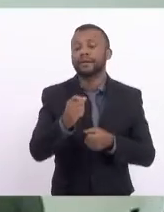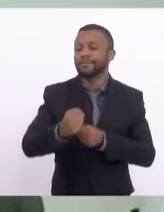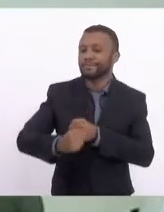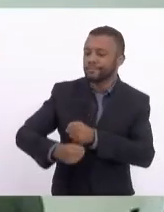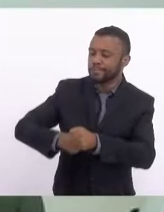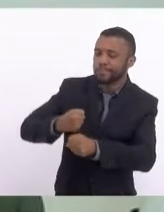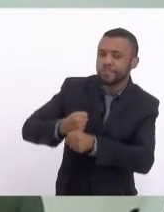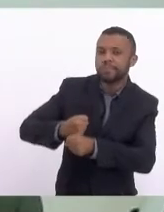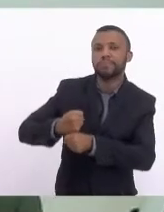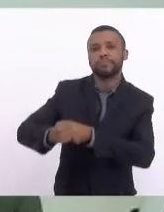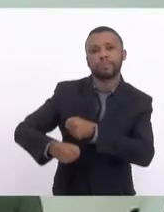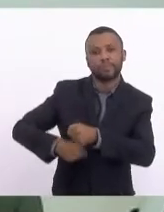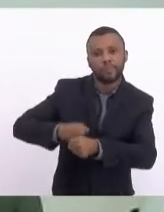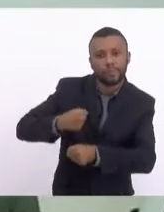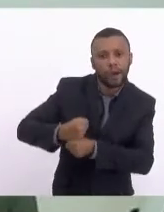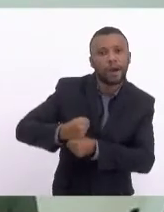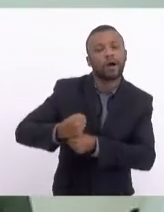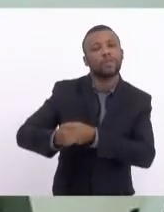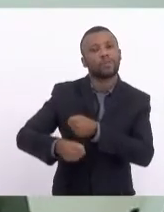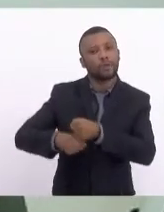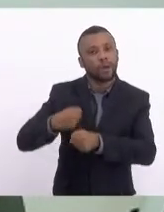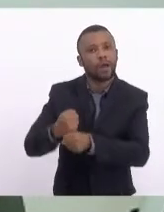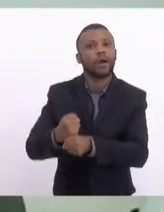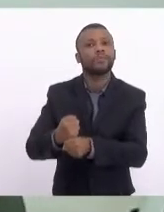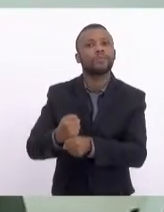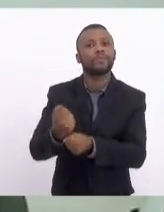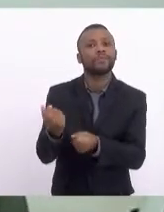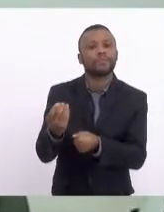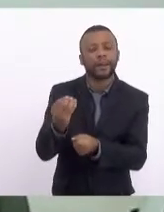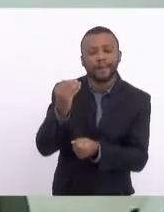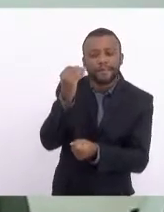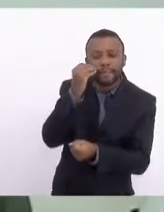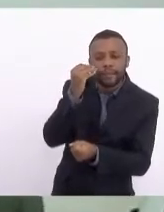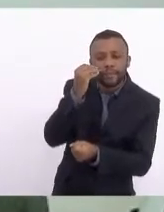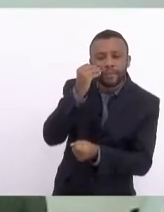anualmente se verificará